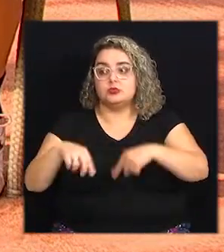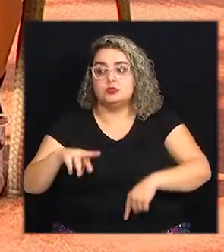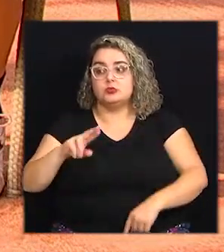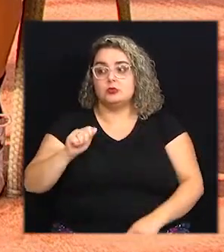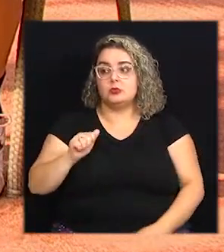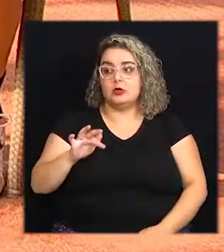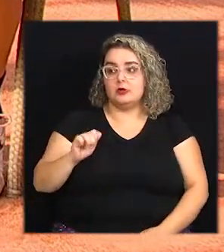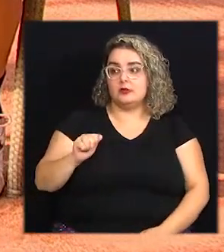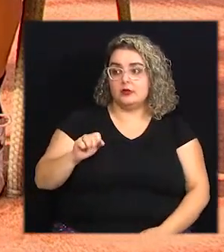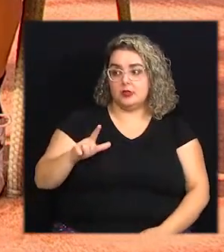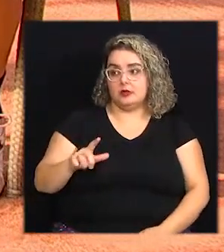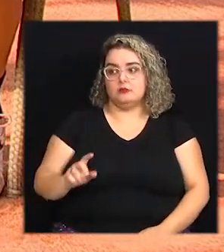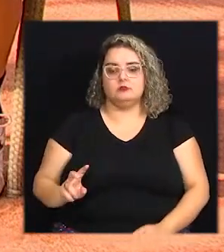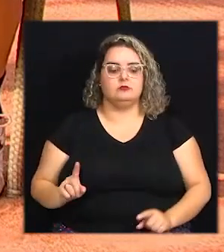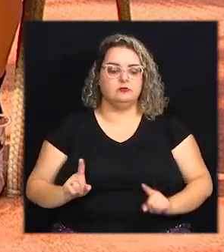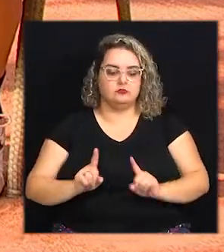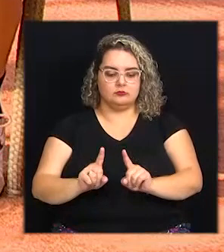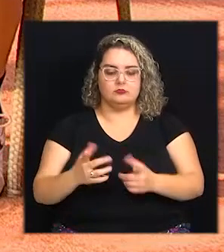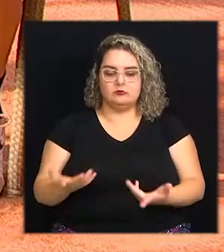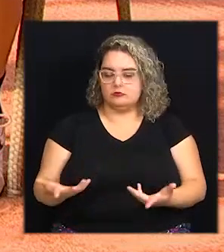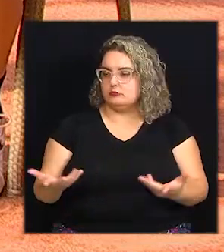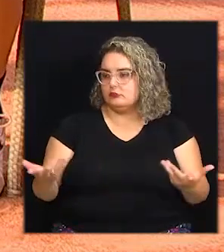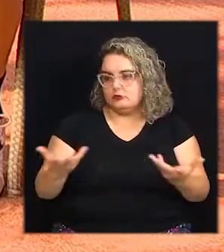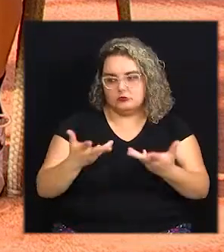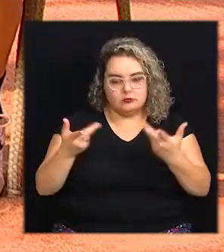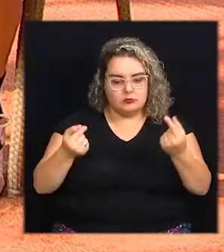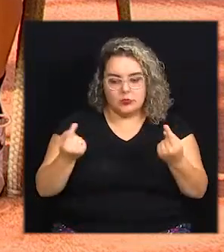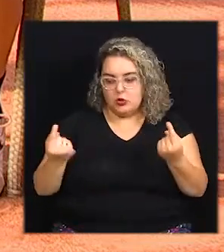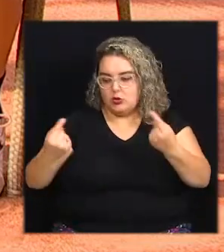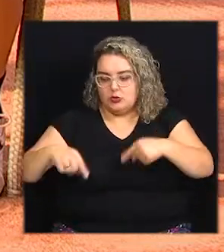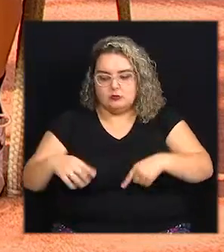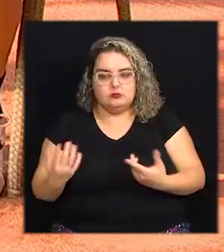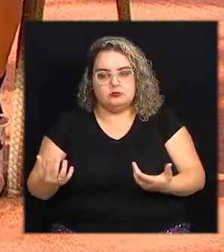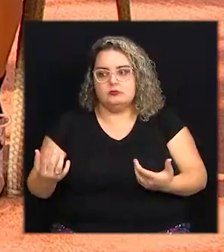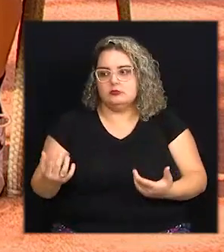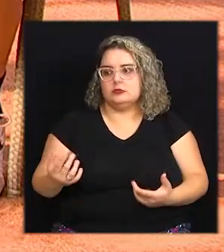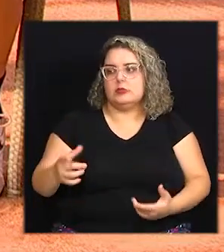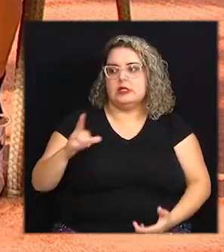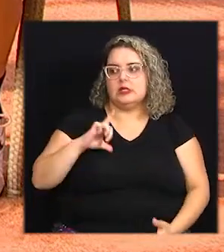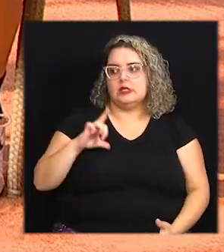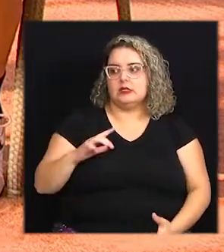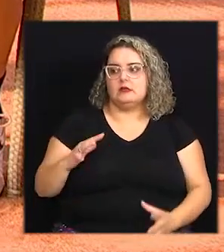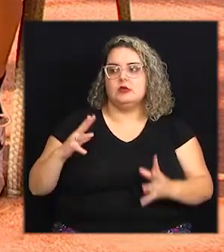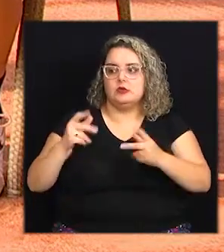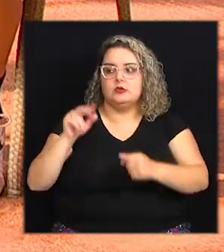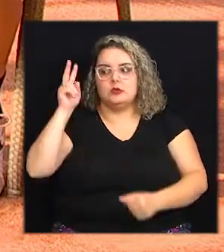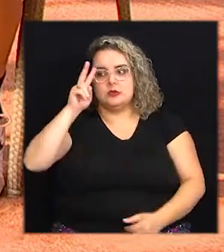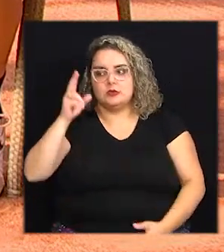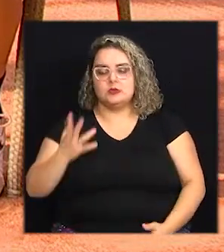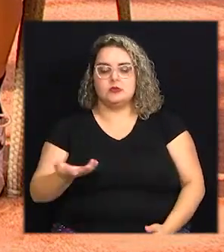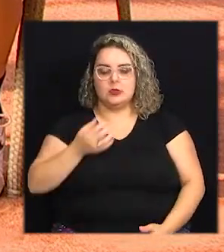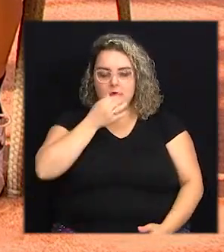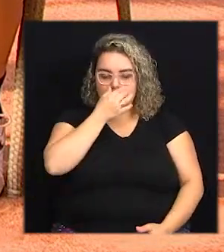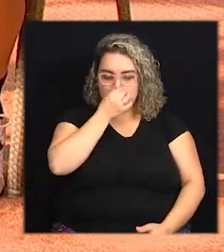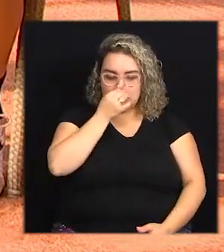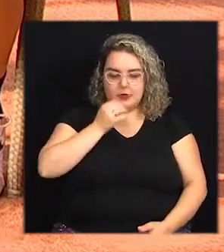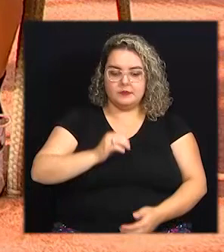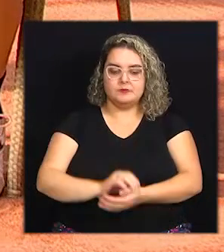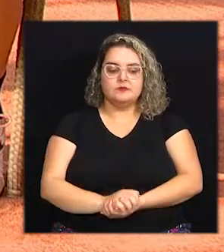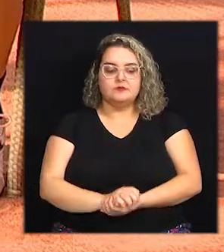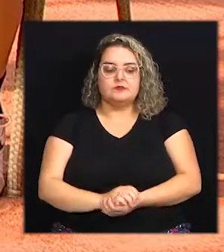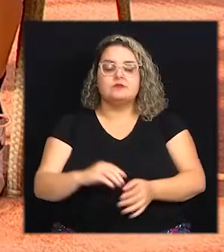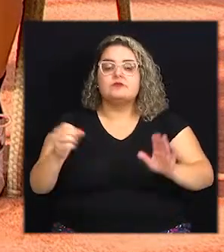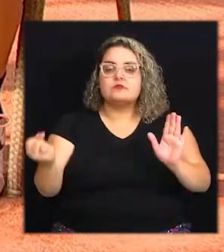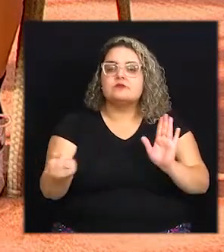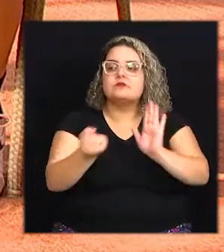o Rafael Nadal de duplas, que foi um dos grandes adversários que ele teve em toda a história. E acho